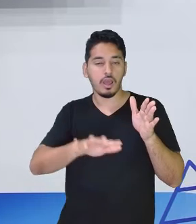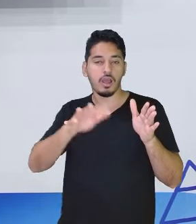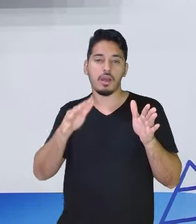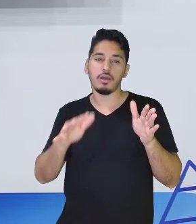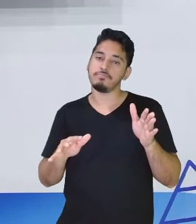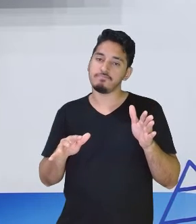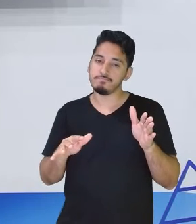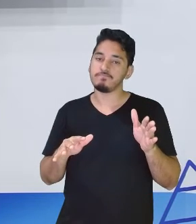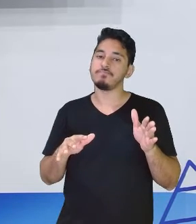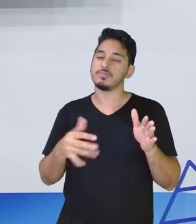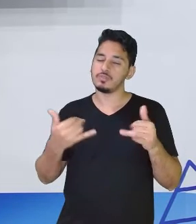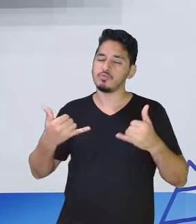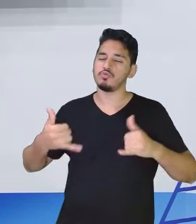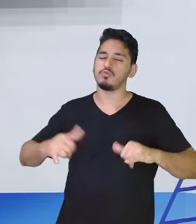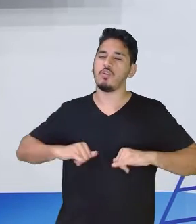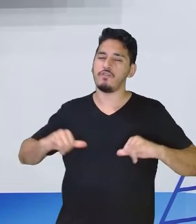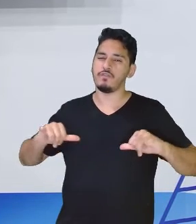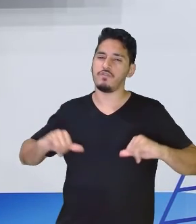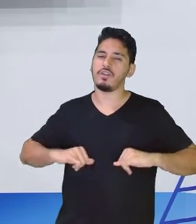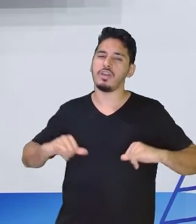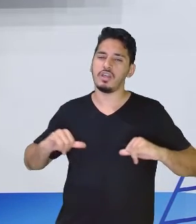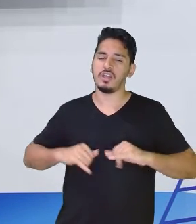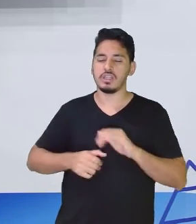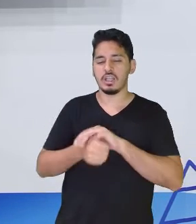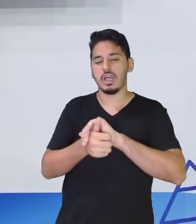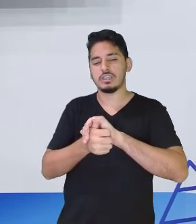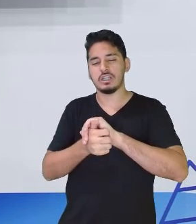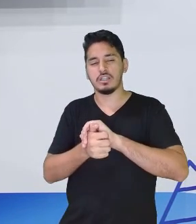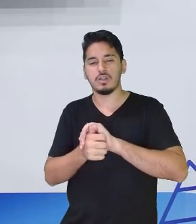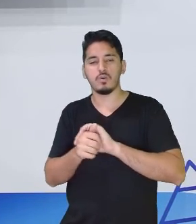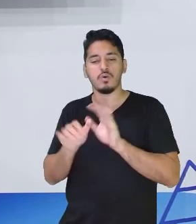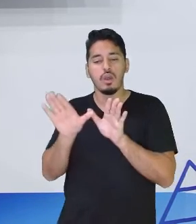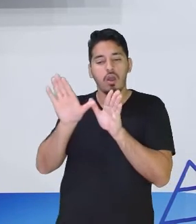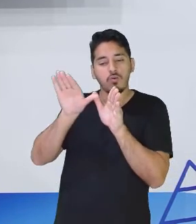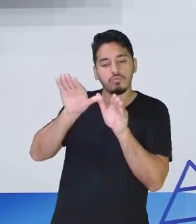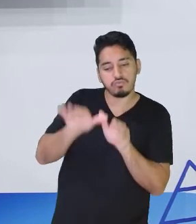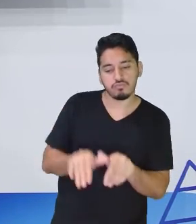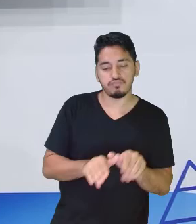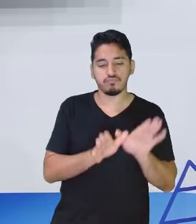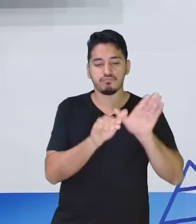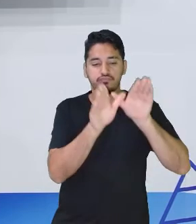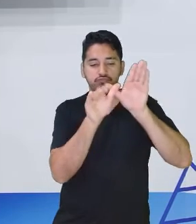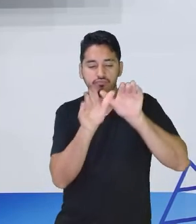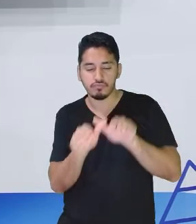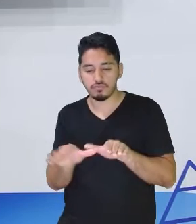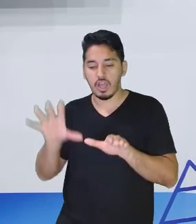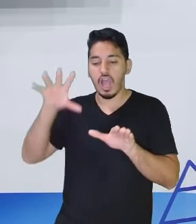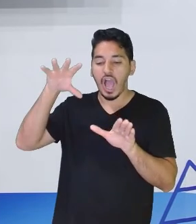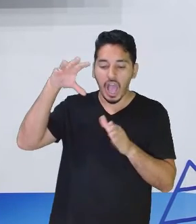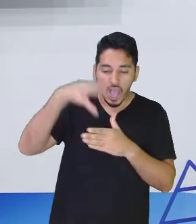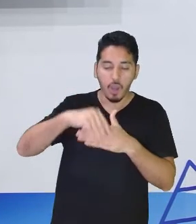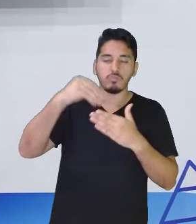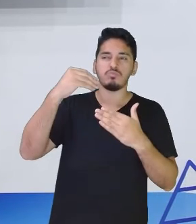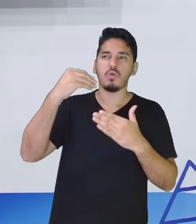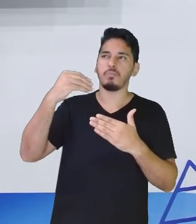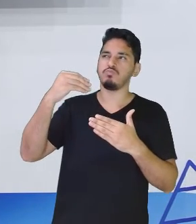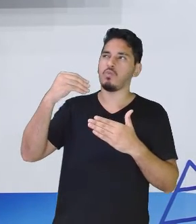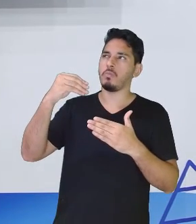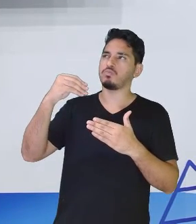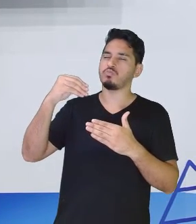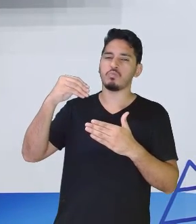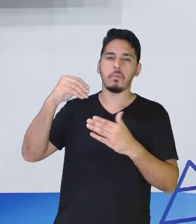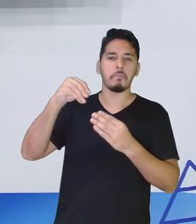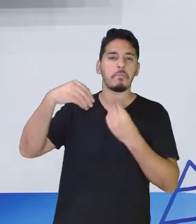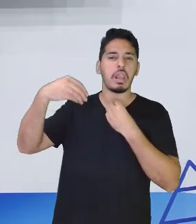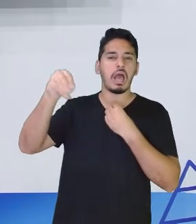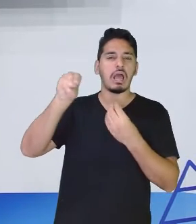os marinhos sofrendo aí, as tartarugas, as aves que estão aí, olha, comendo plástico e morrendo, porque não